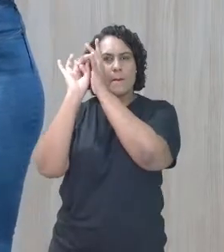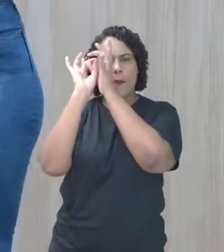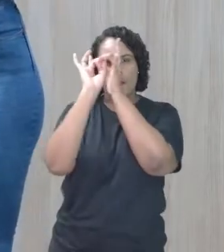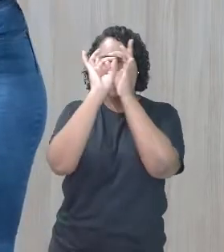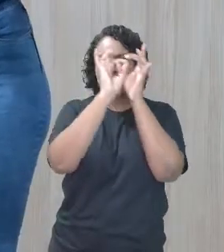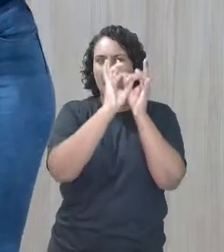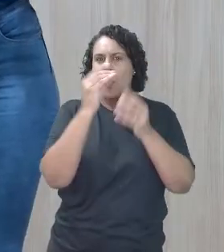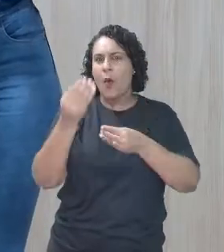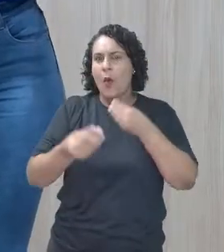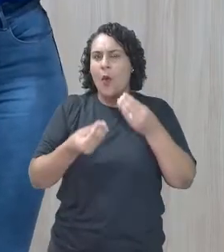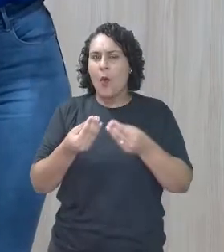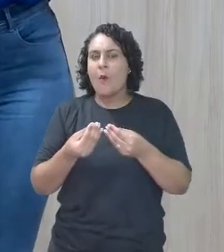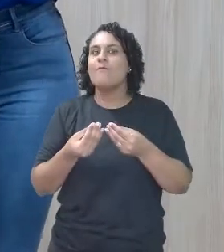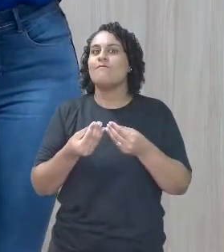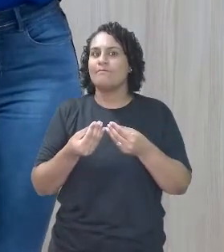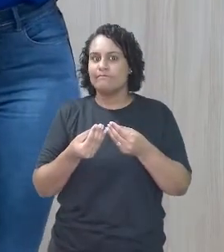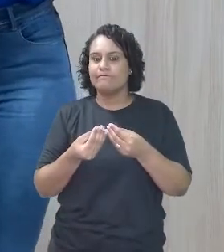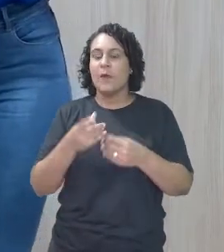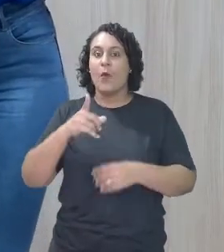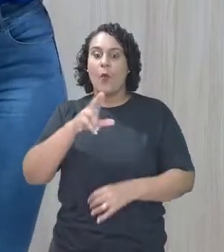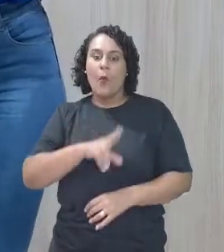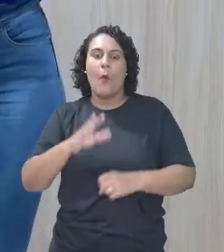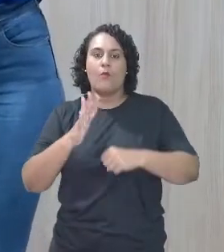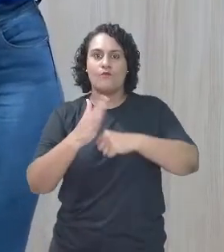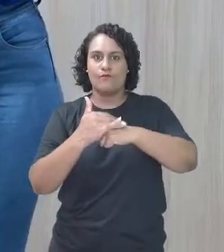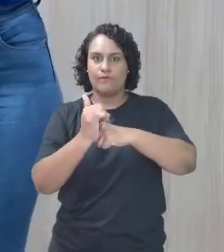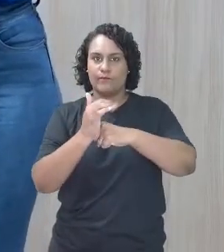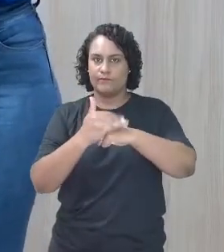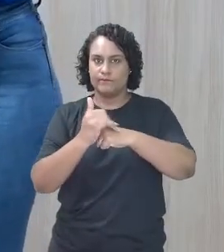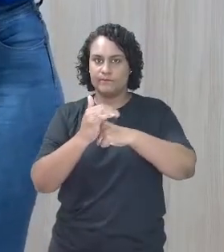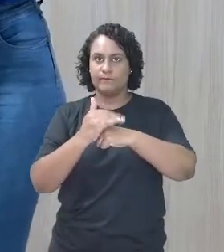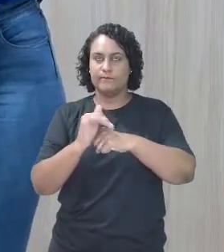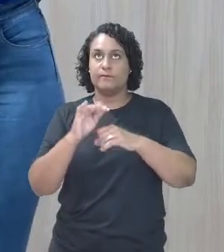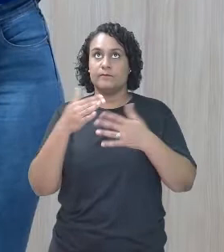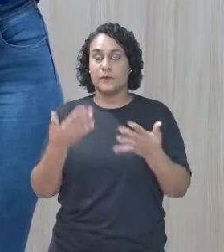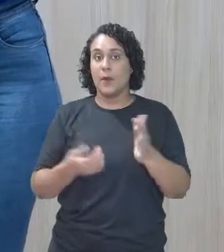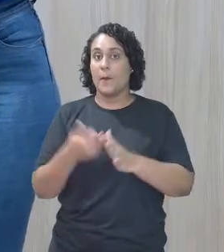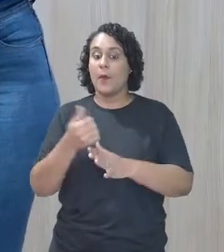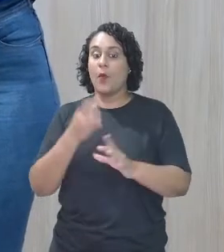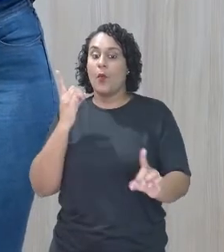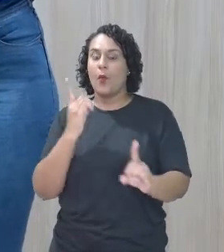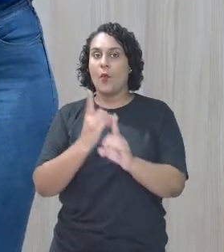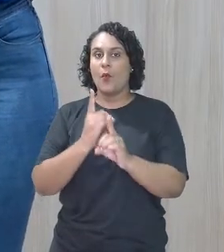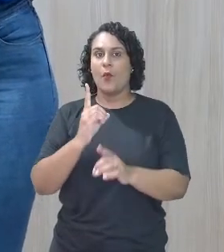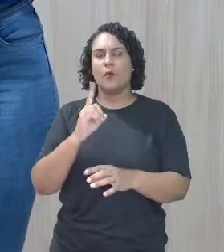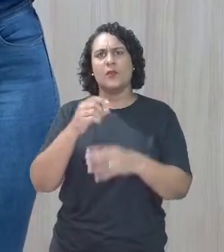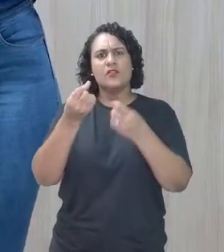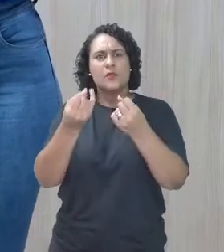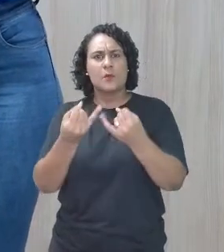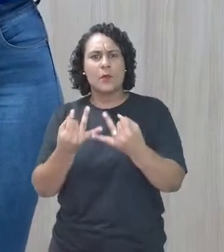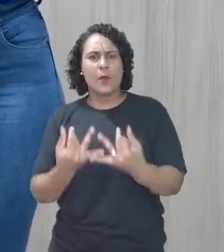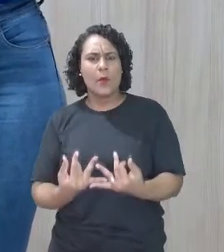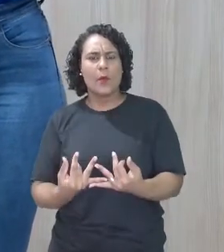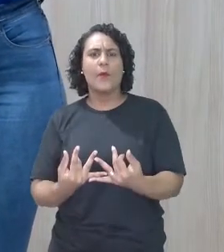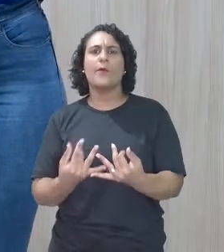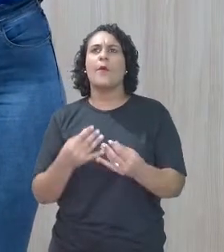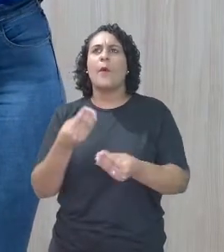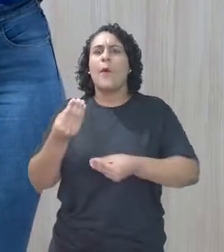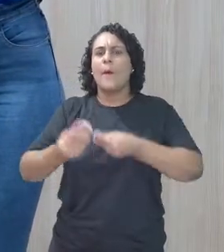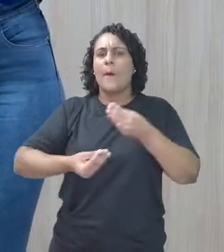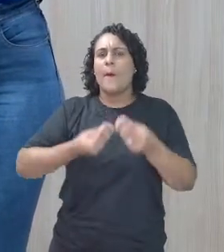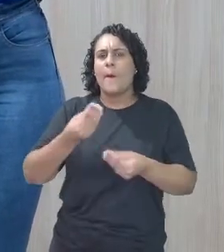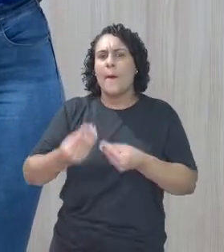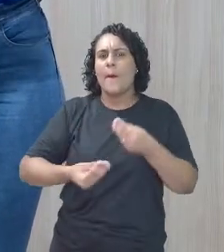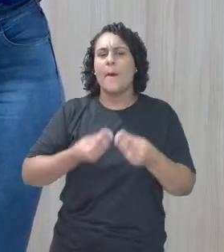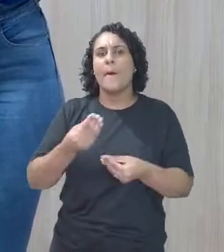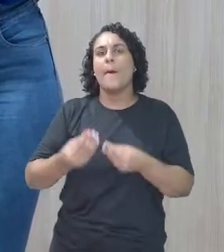cognitivo a partir da afetividade. No nosso primeiro encontro, né, no dia anterior, a gente falou sobre a